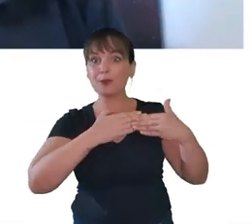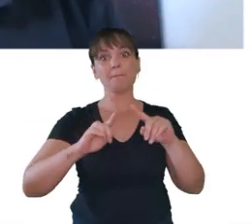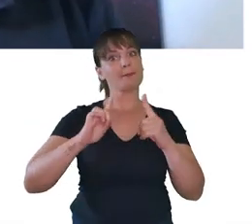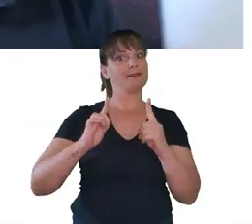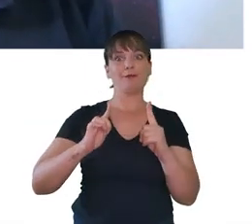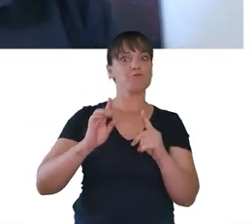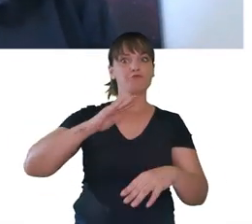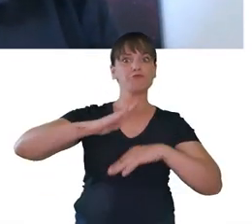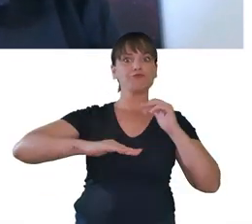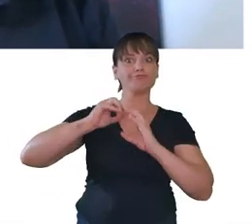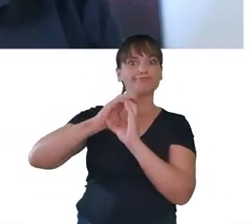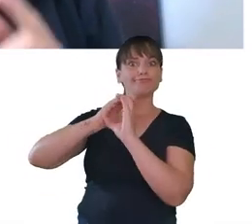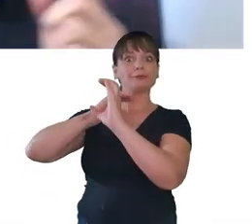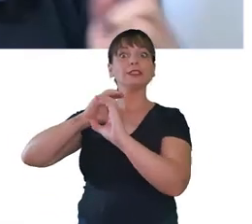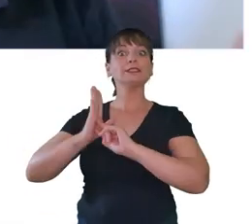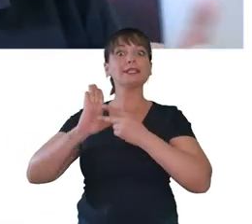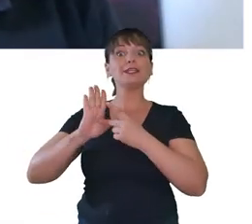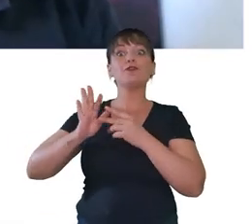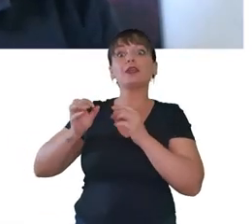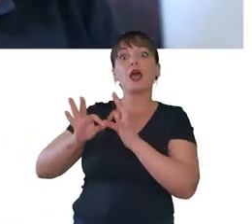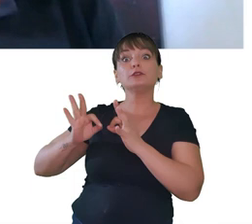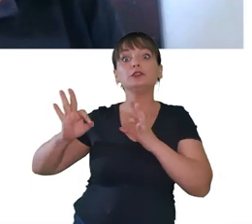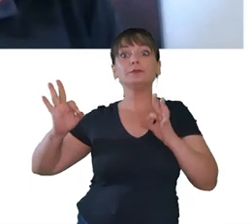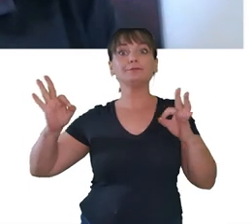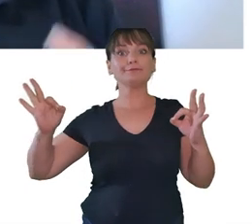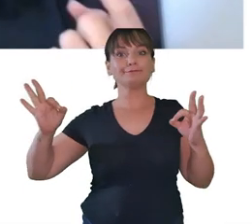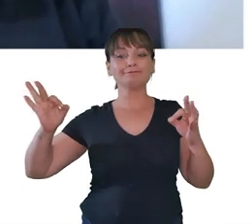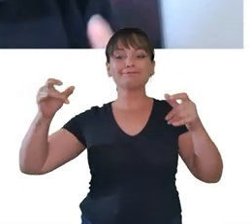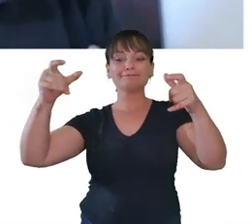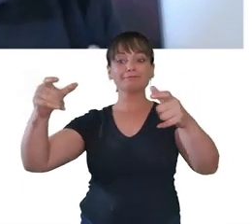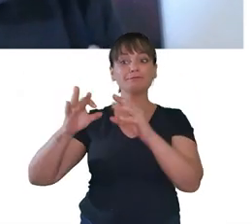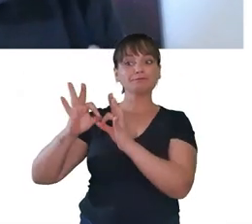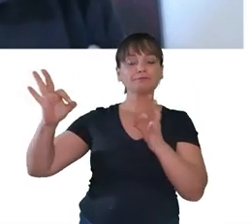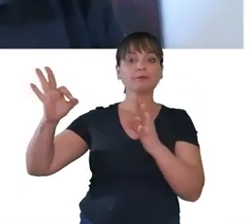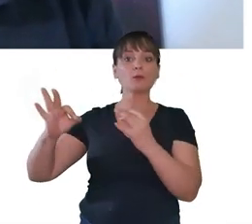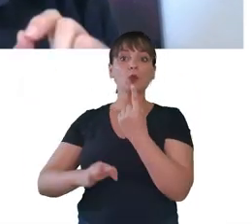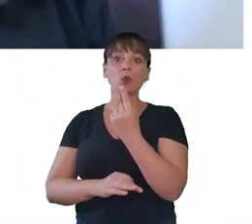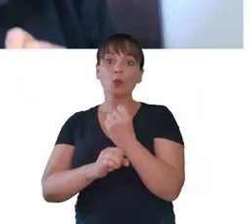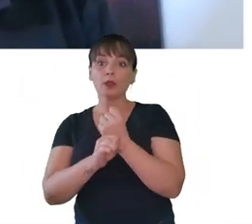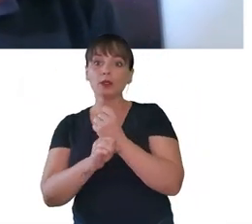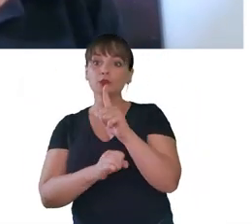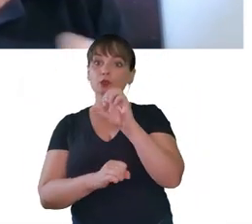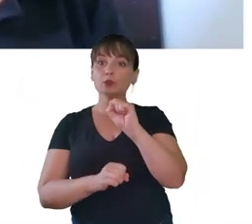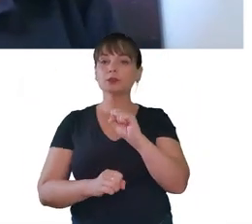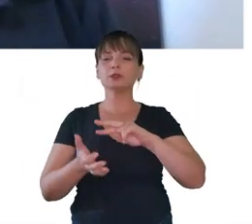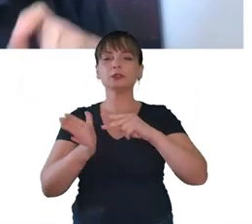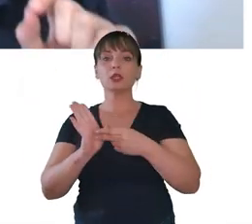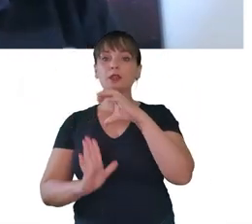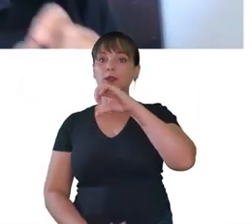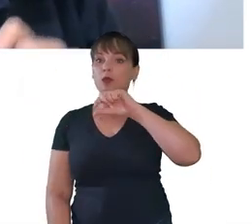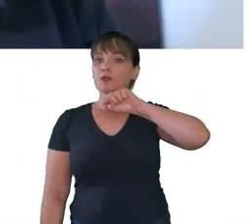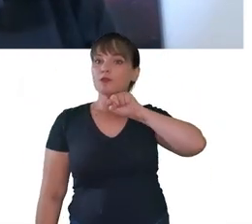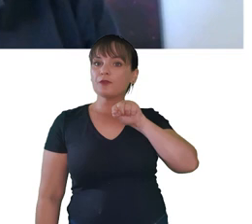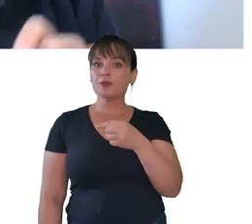Mas em astronomia, anos-luz é uma medida de espaço, de distância. Um ano-luz equivale em quilômetros